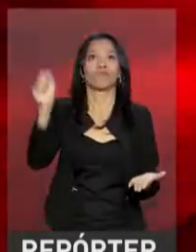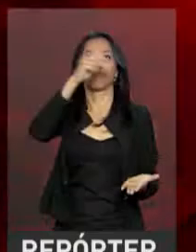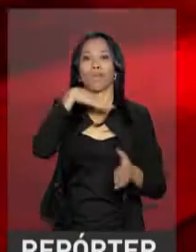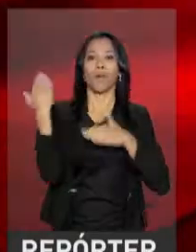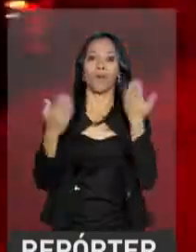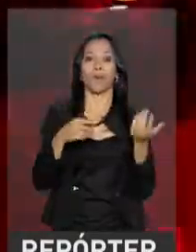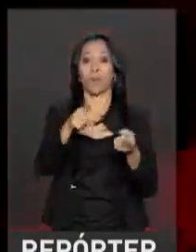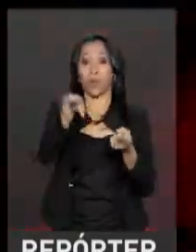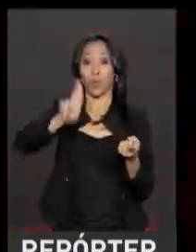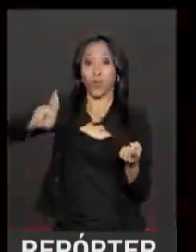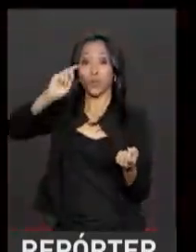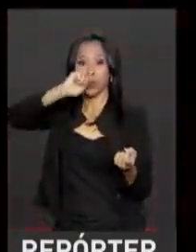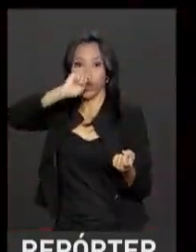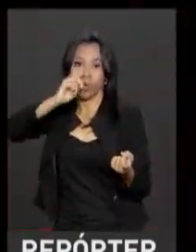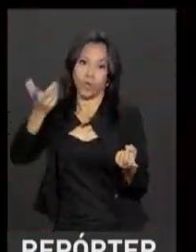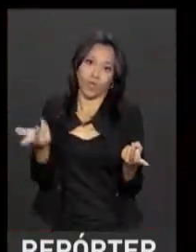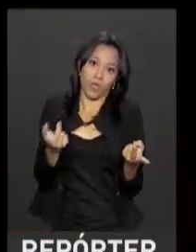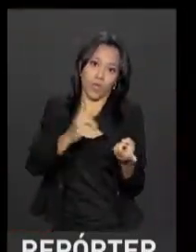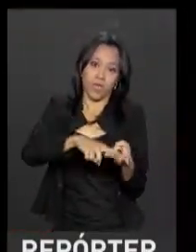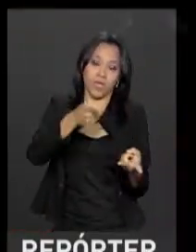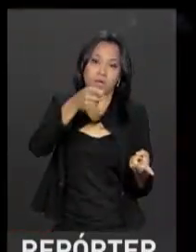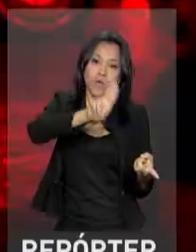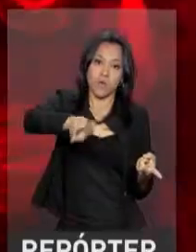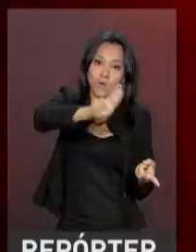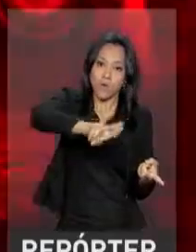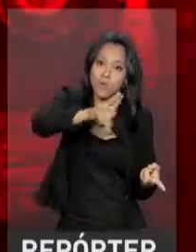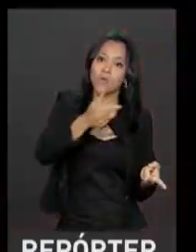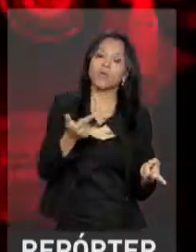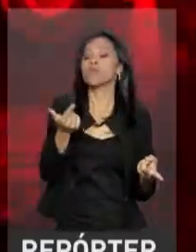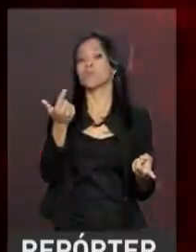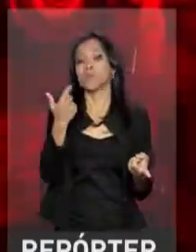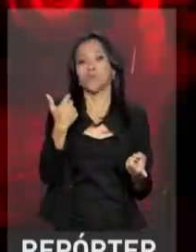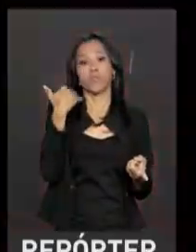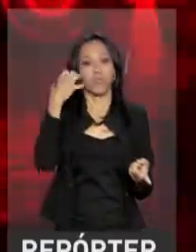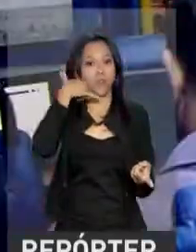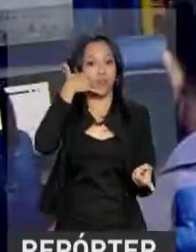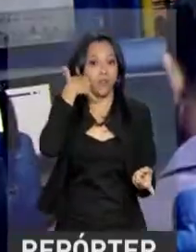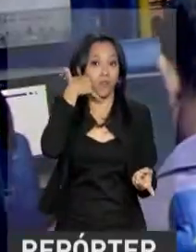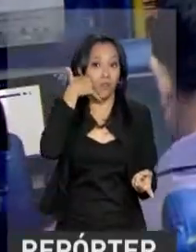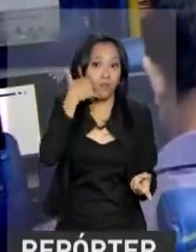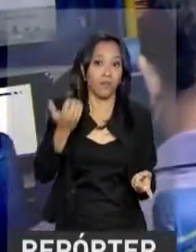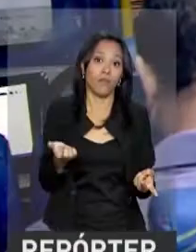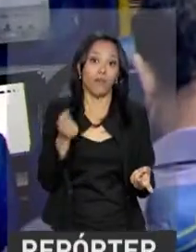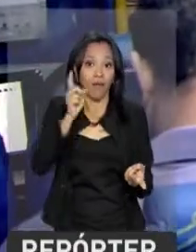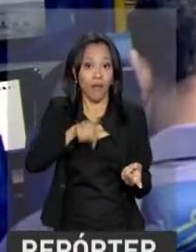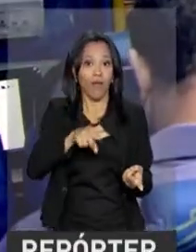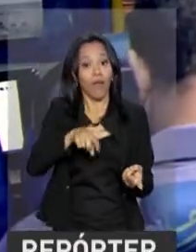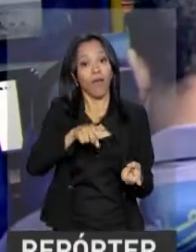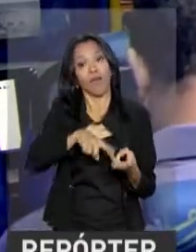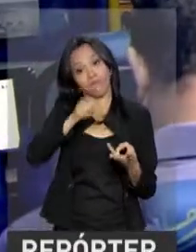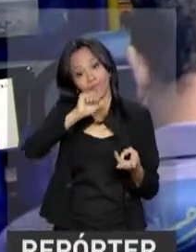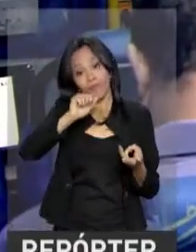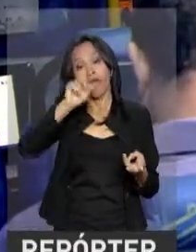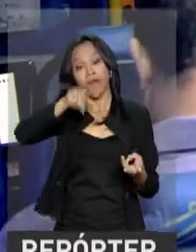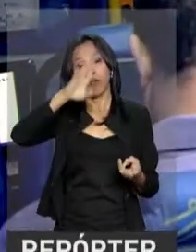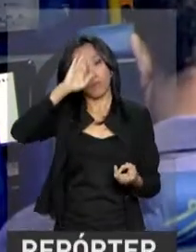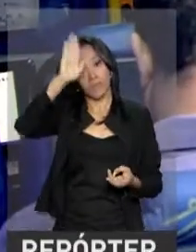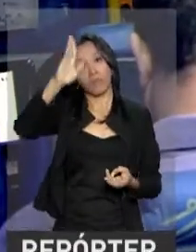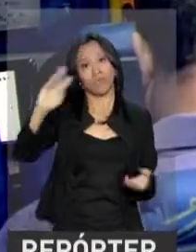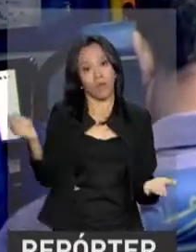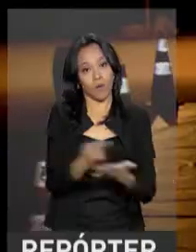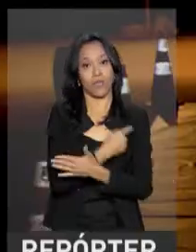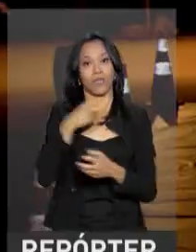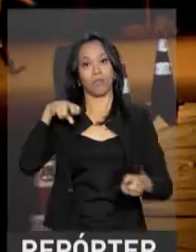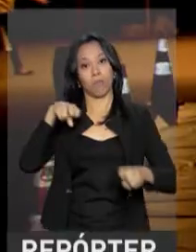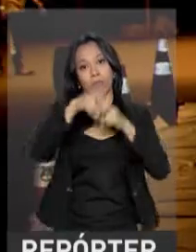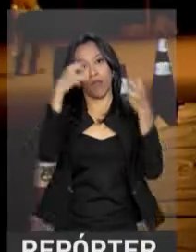bebidas alcoólicas e aparelhos celulares no trânsito ainda são apontadas como as principais causas de acidente no